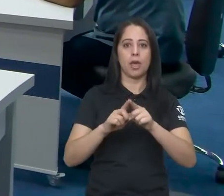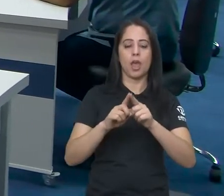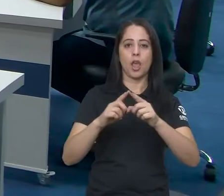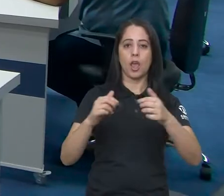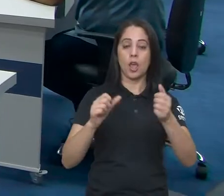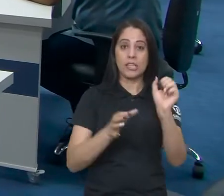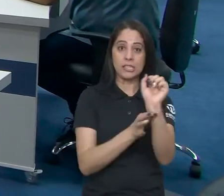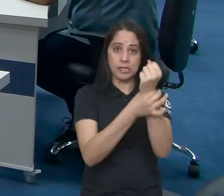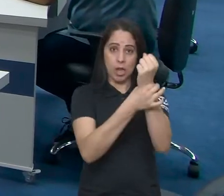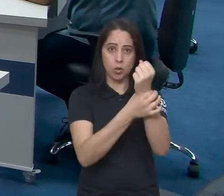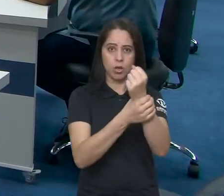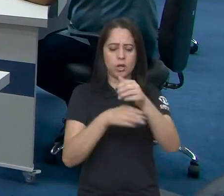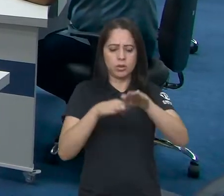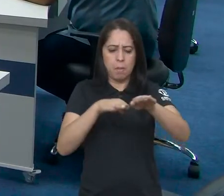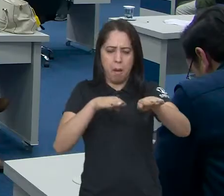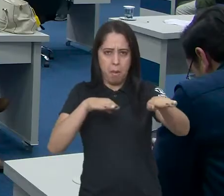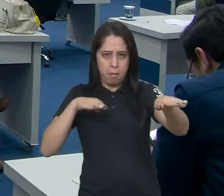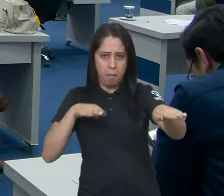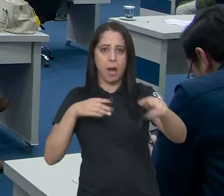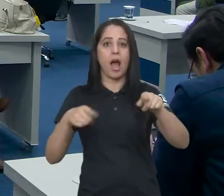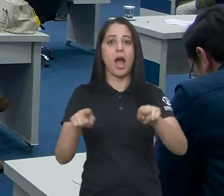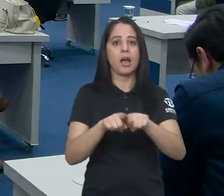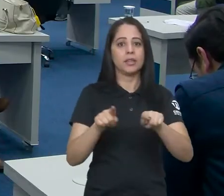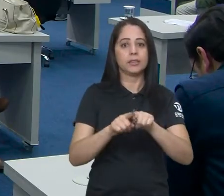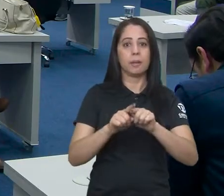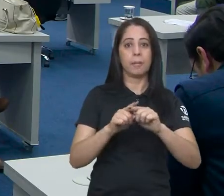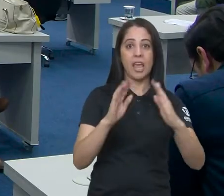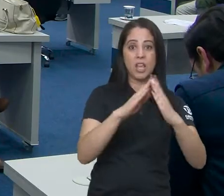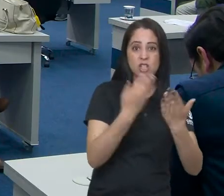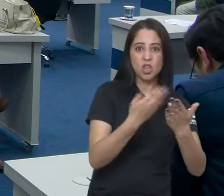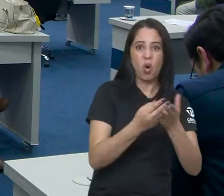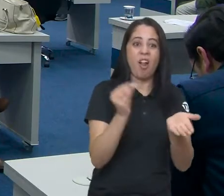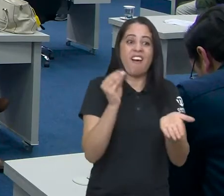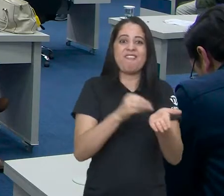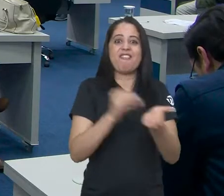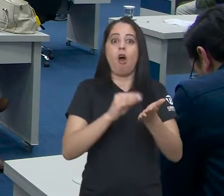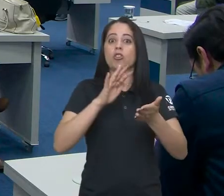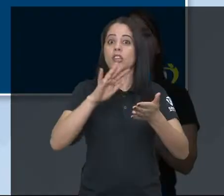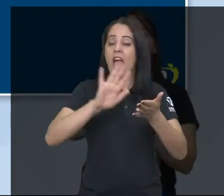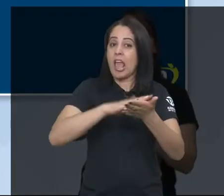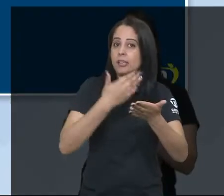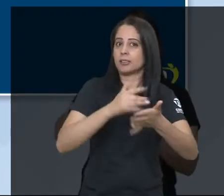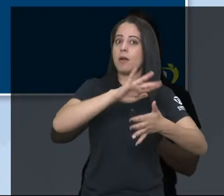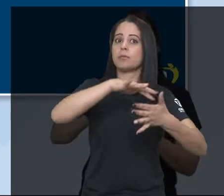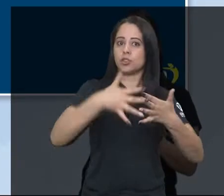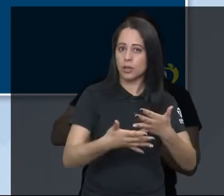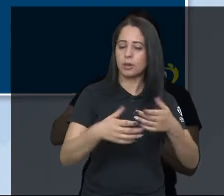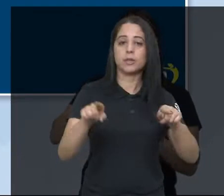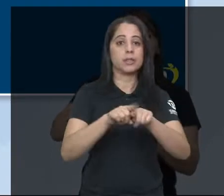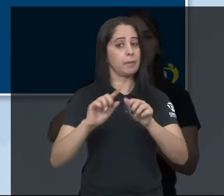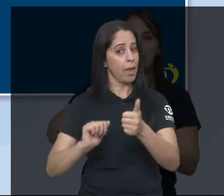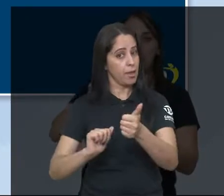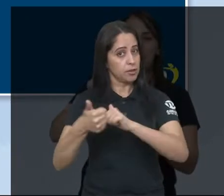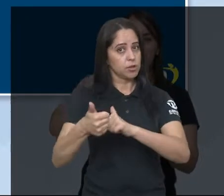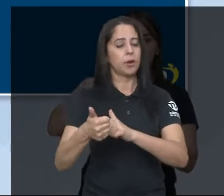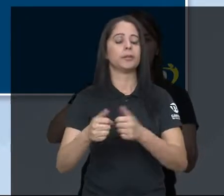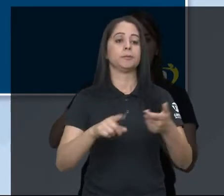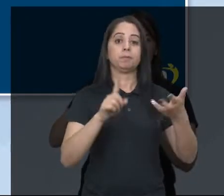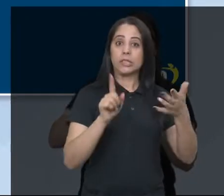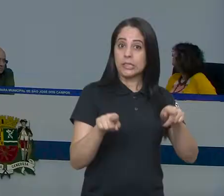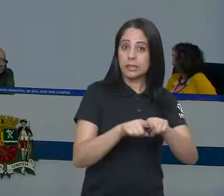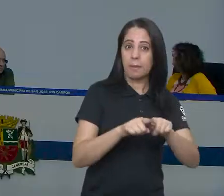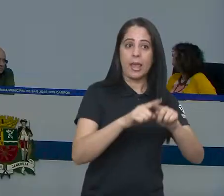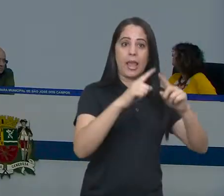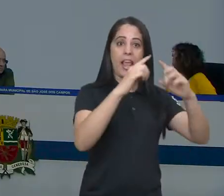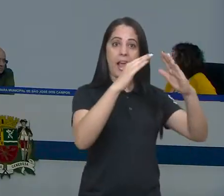transporte público e segurança no trânsito, falta de tradutor de Libras em escola municipal, destaque de atletas joseenses e